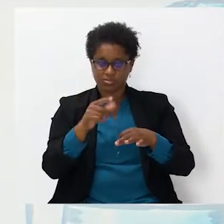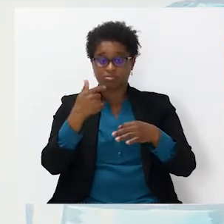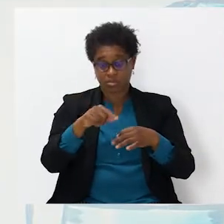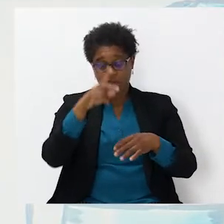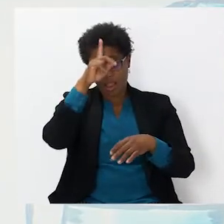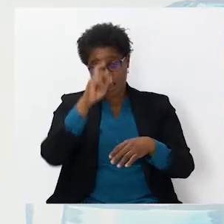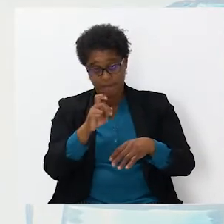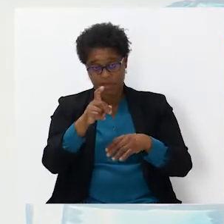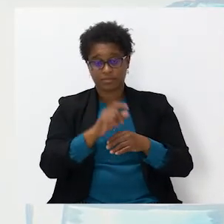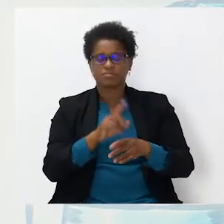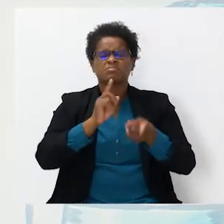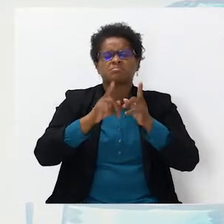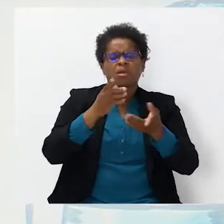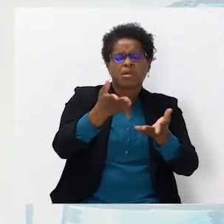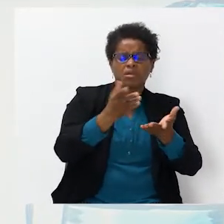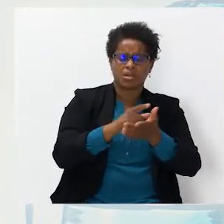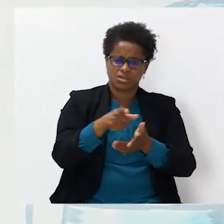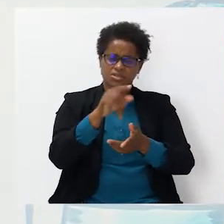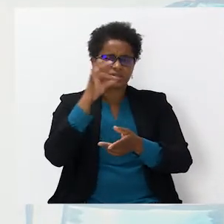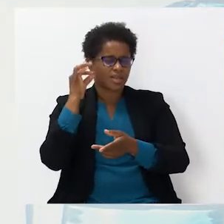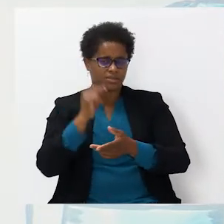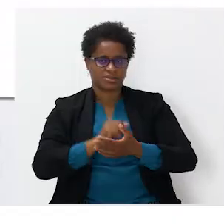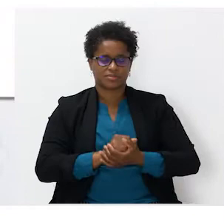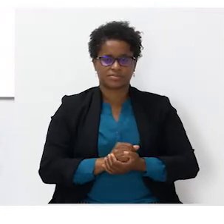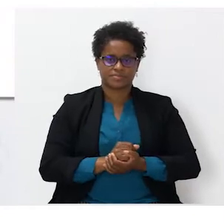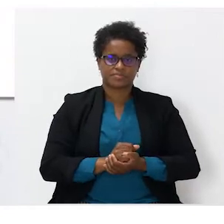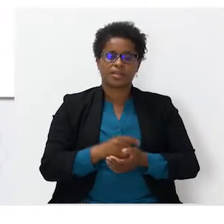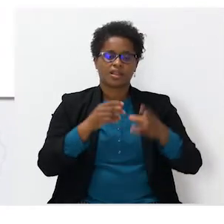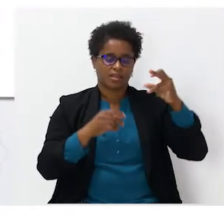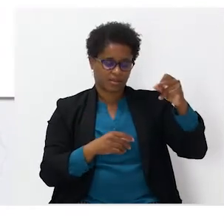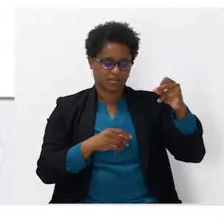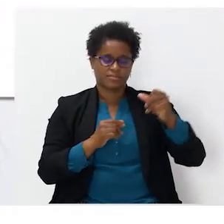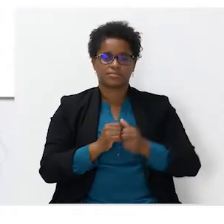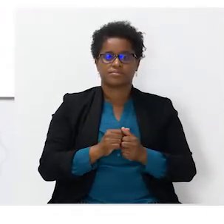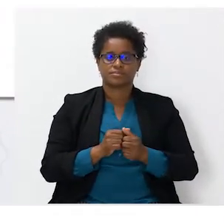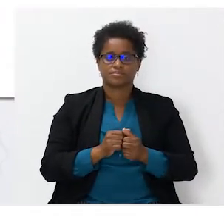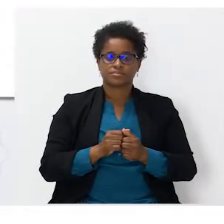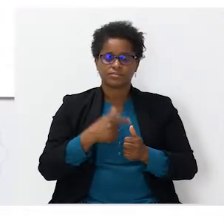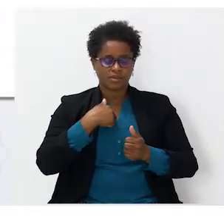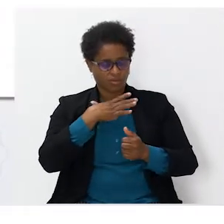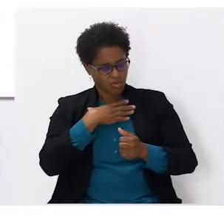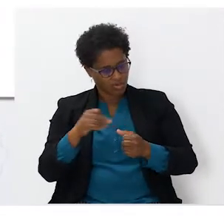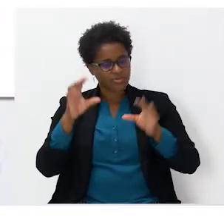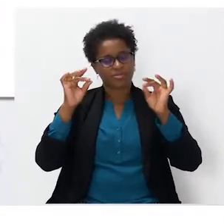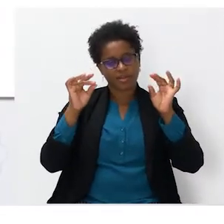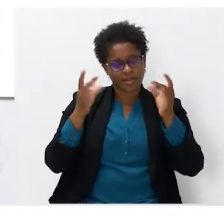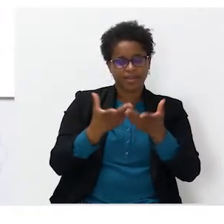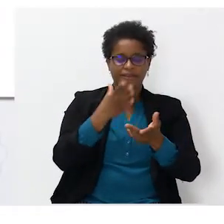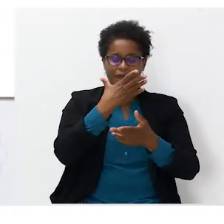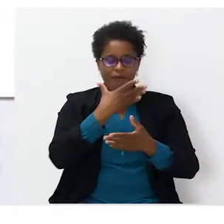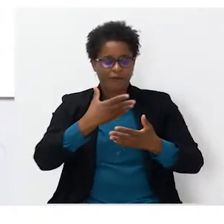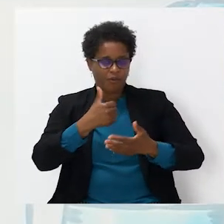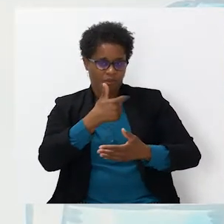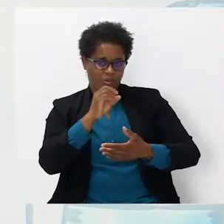que lembrar para que servem esses sinais. A linha A. Gosto de brincar com